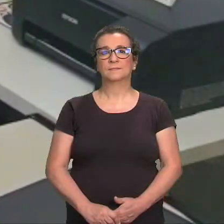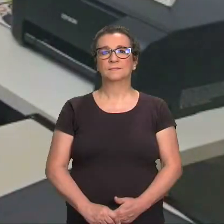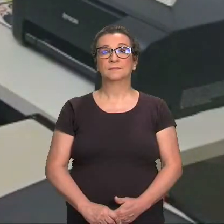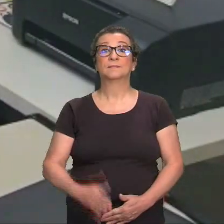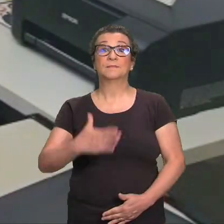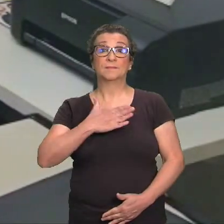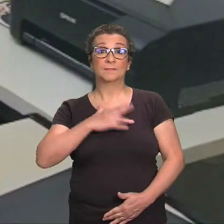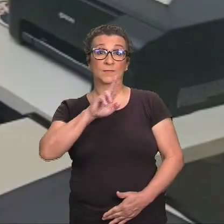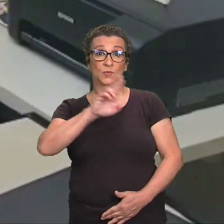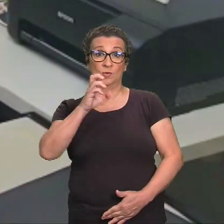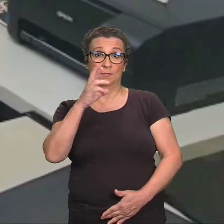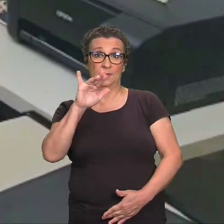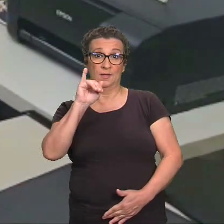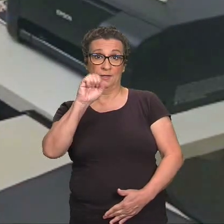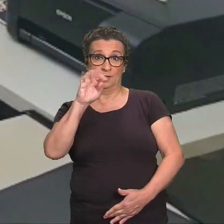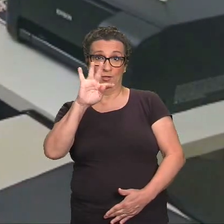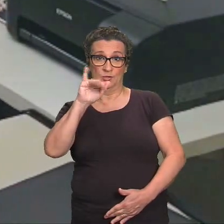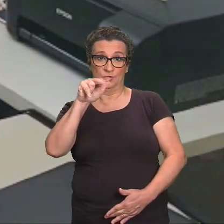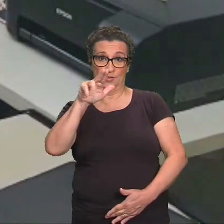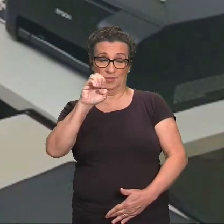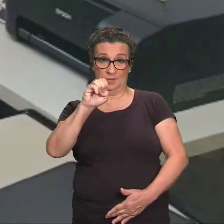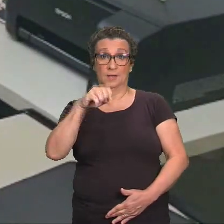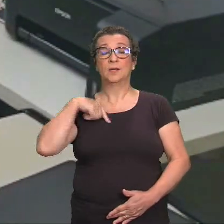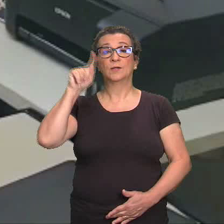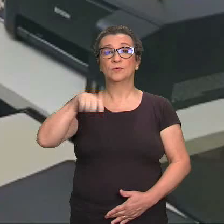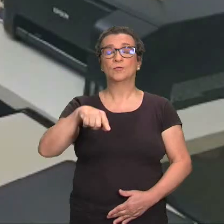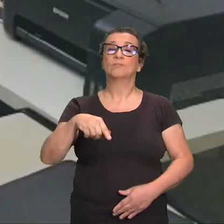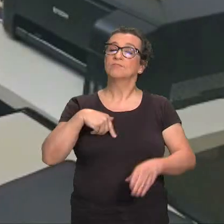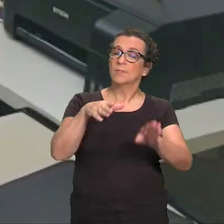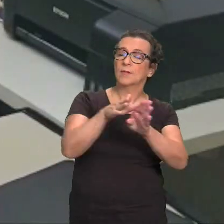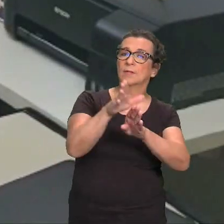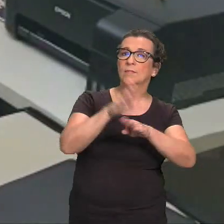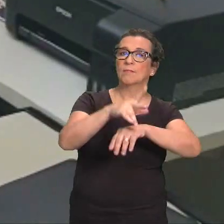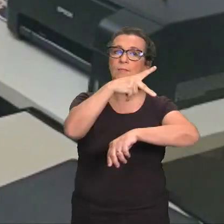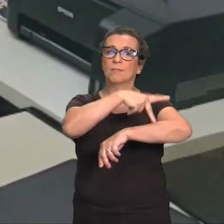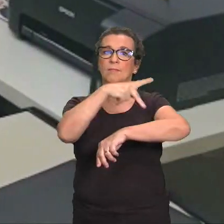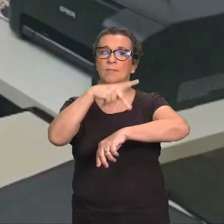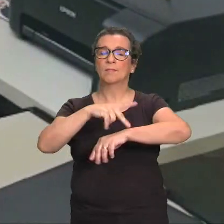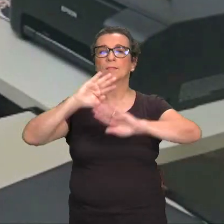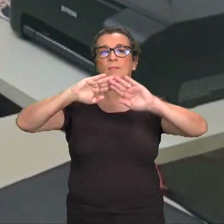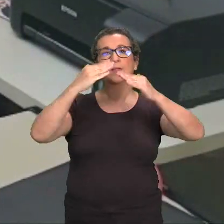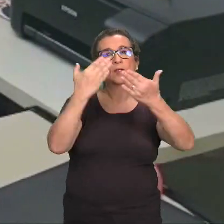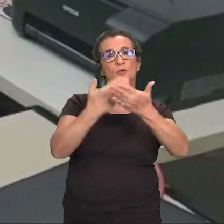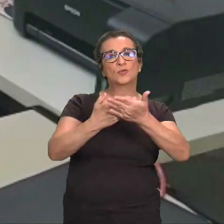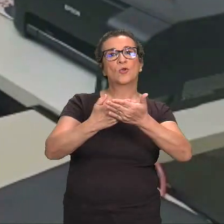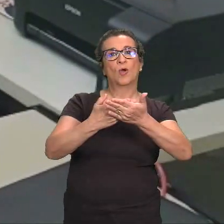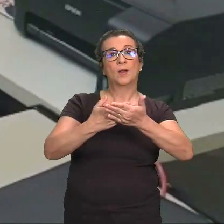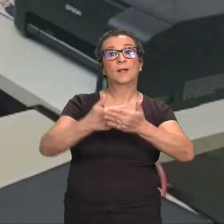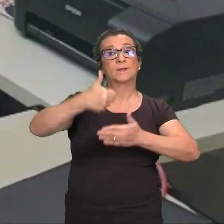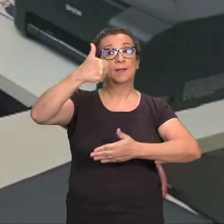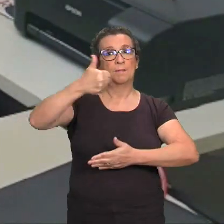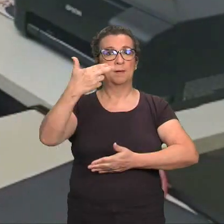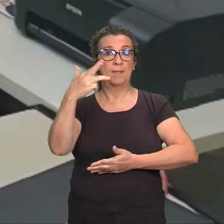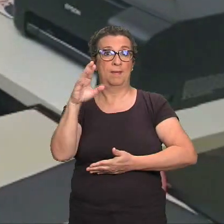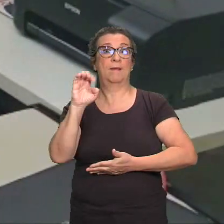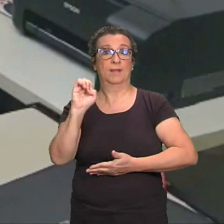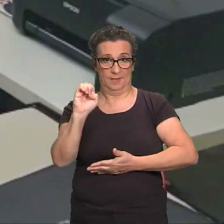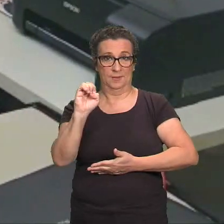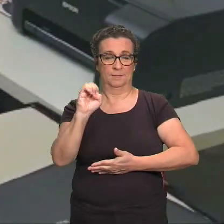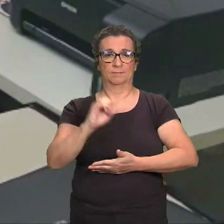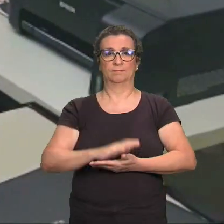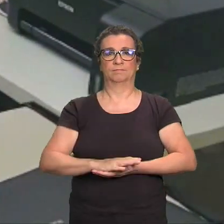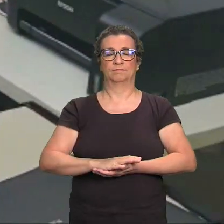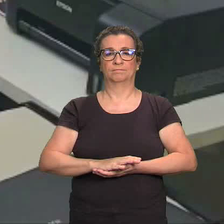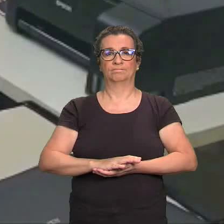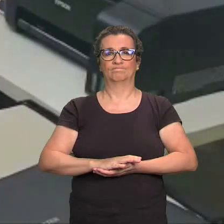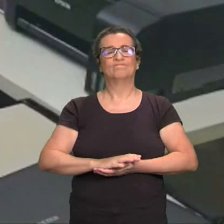Meu nome é Mé Cristiane e estou atuando como coordenadora pedagógica da Escola Municipal Júlia Lopes de Almeida, na Primeira CRI. Segundo a